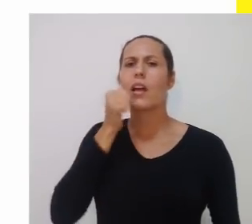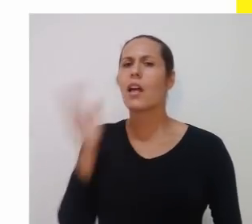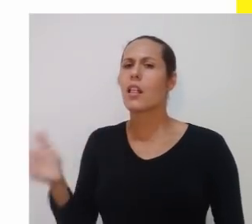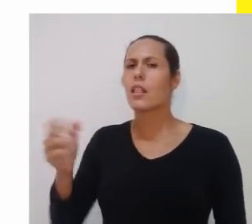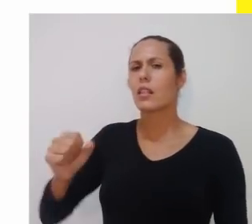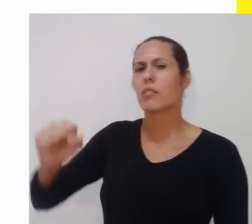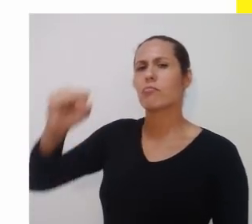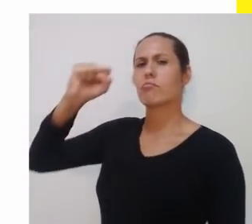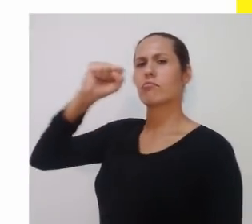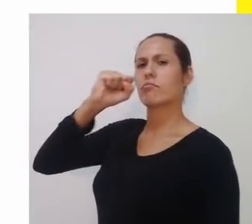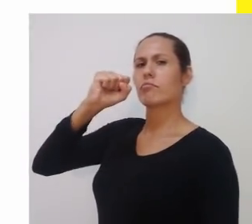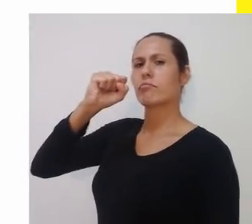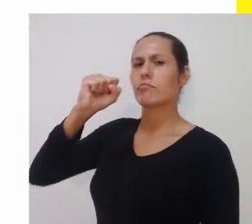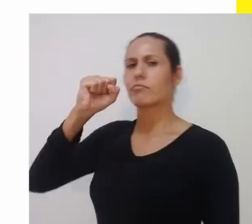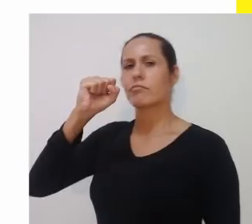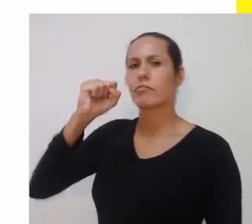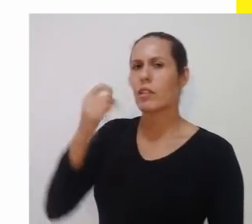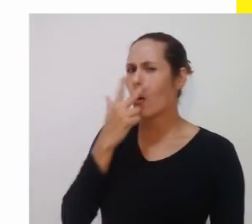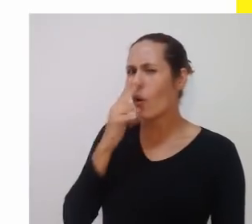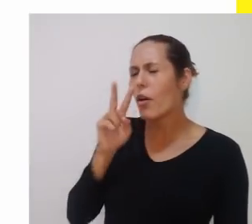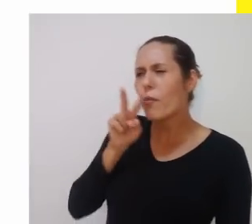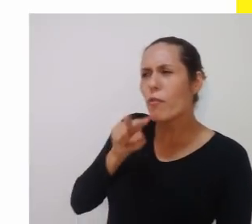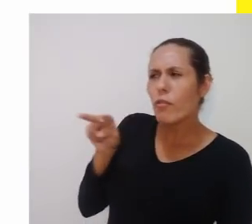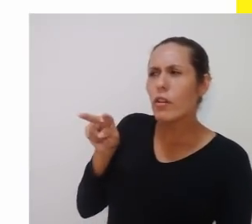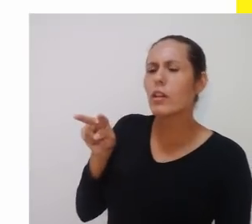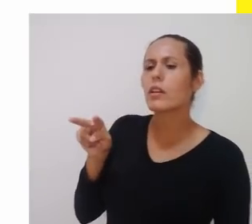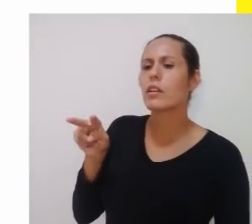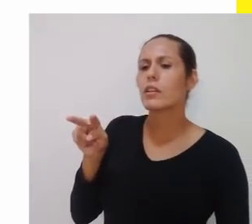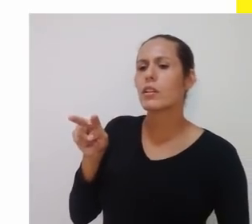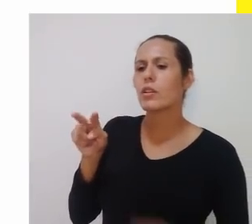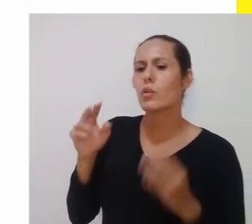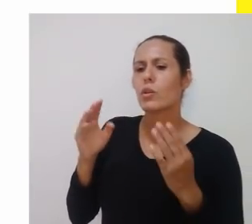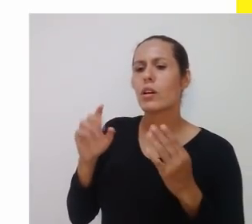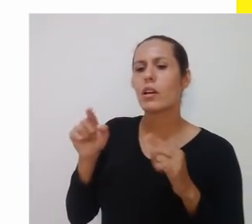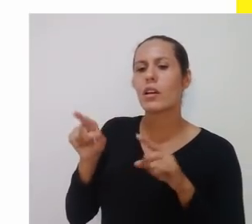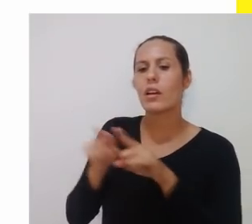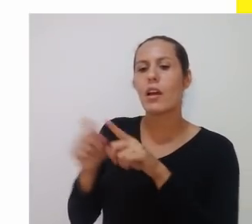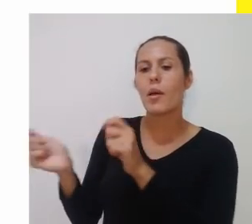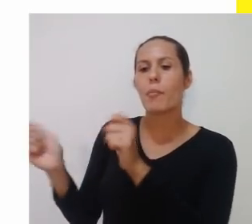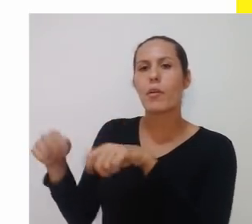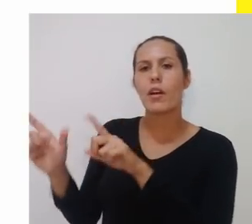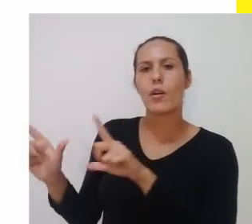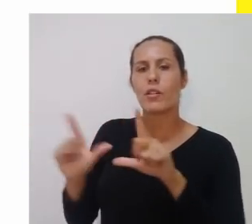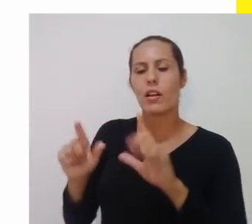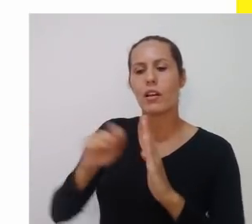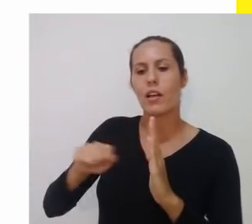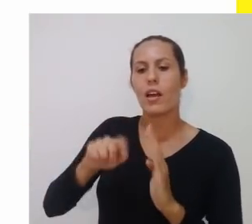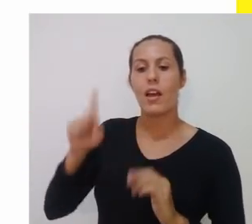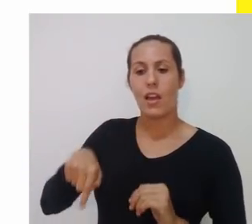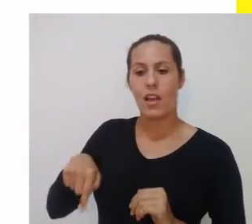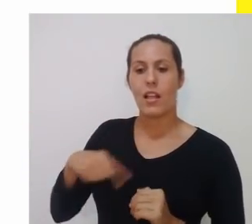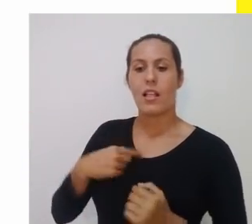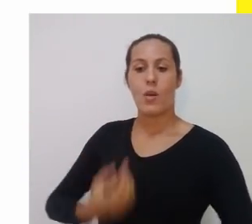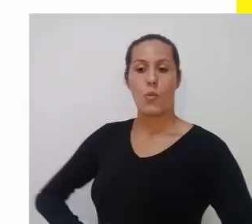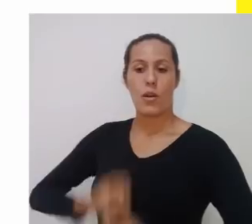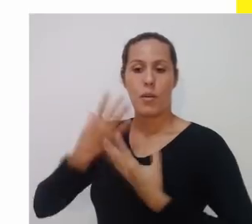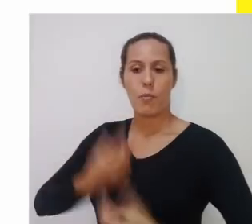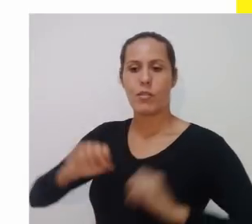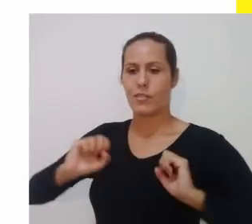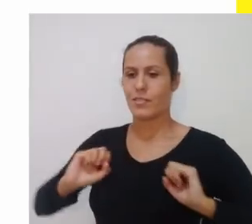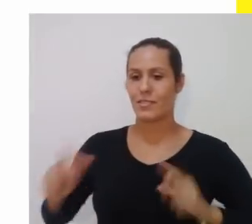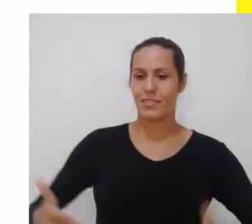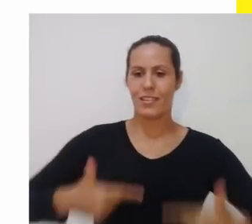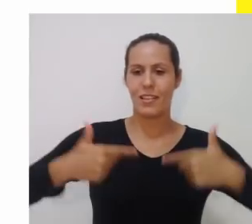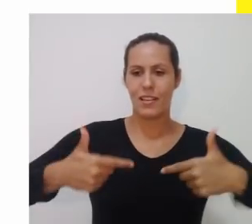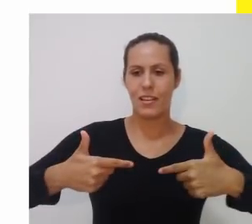moça que está aí com o microfone na mão. Eu acho que vocês devem estar vendo muito bem o que está aí ao lado. Olha,